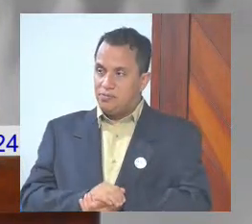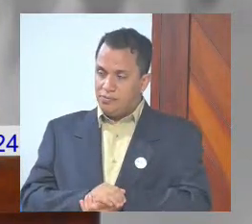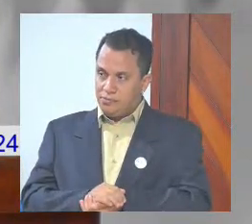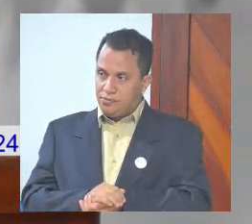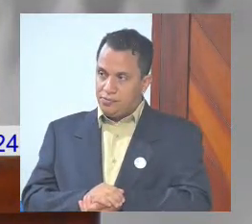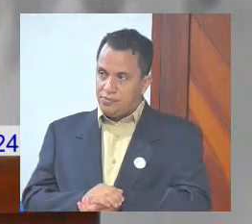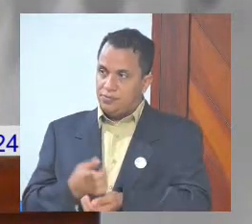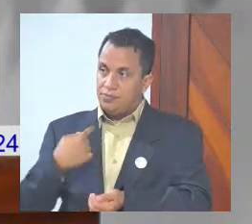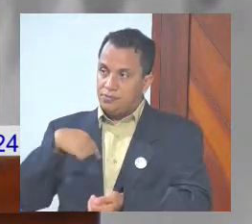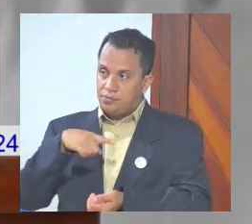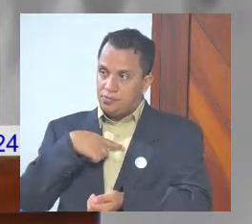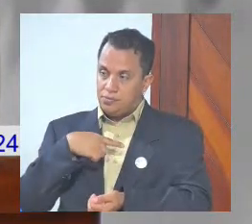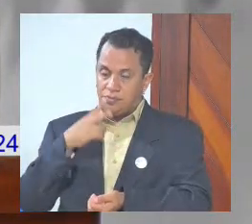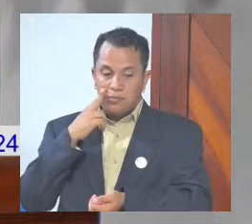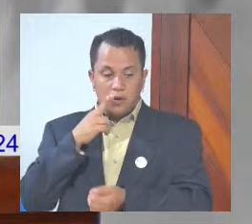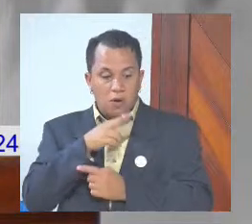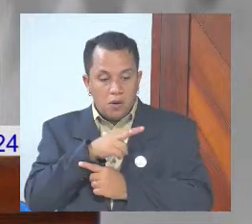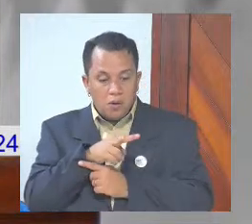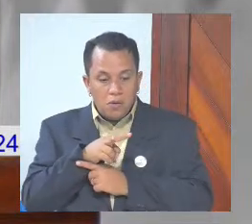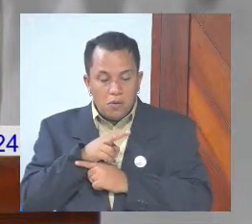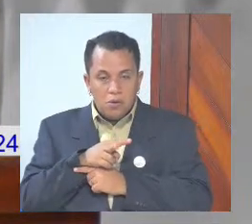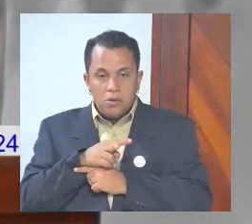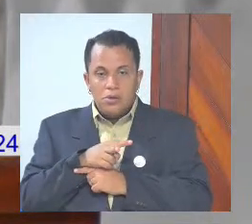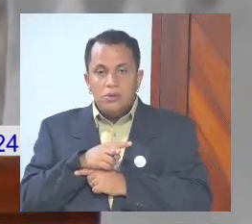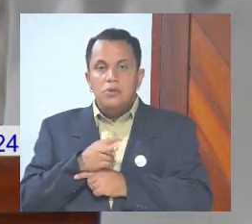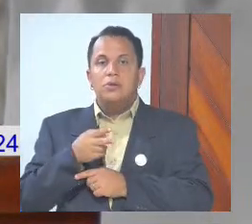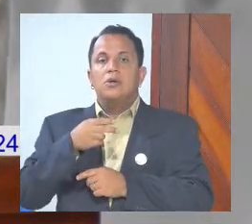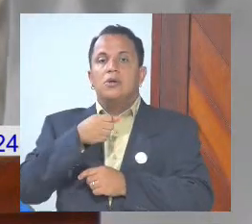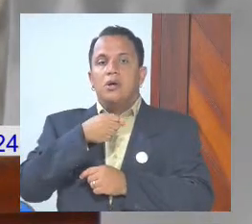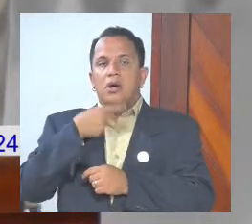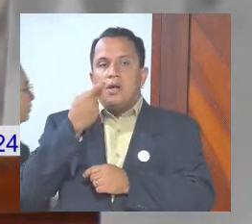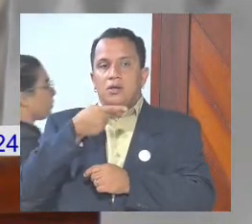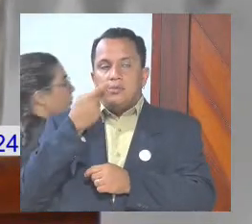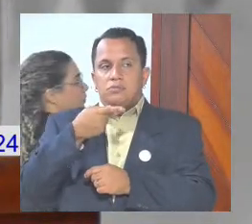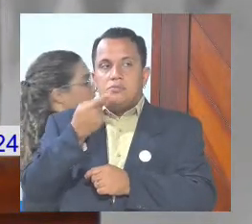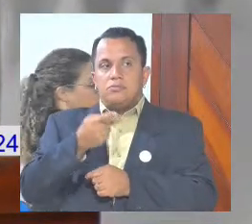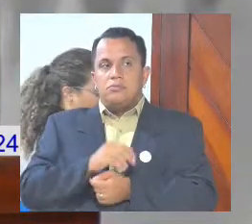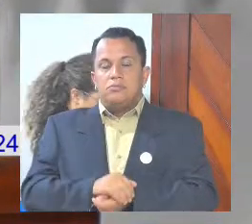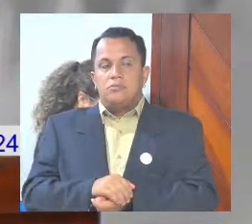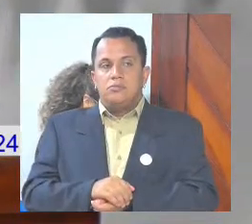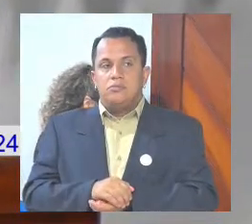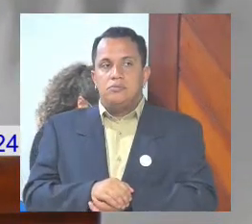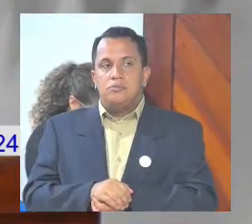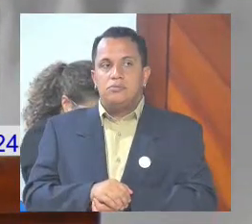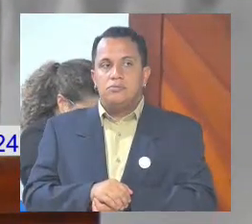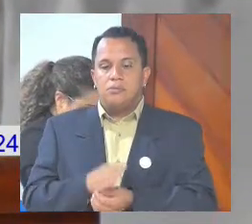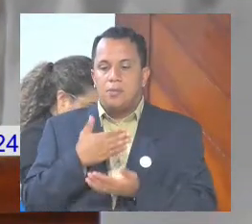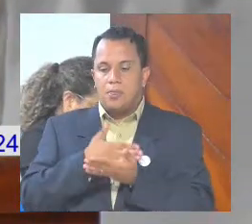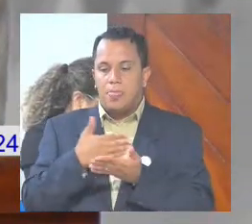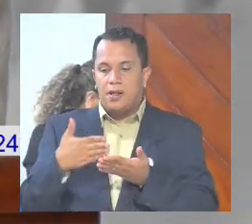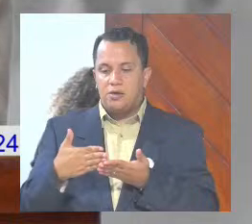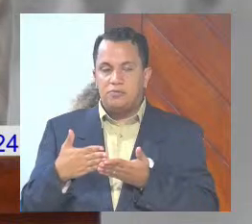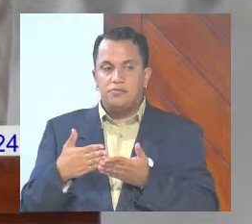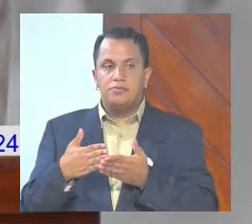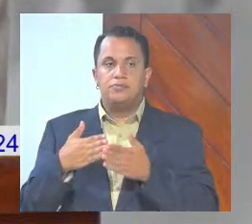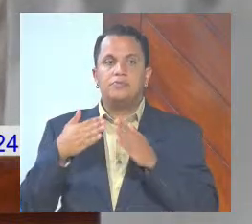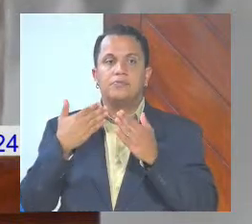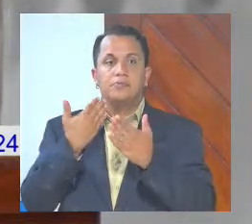E a gente tem acompanhado. Nós já falávamos em relação ao início das